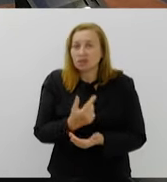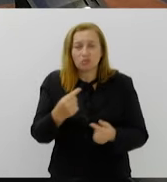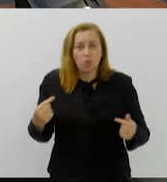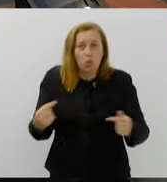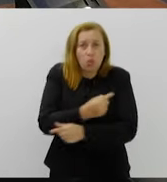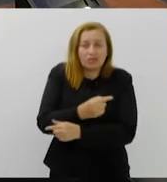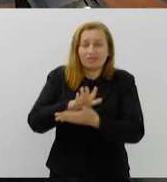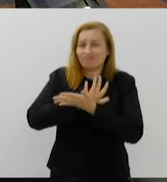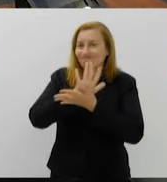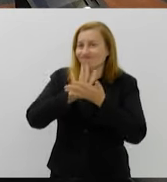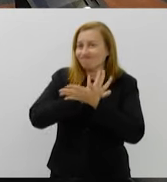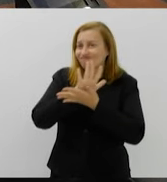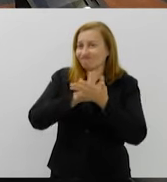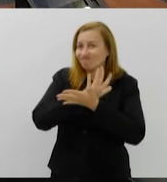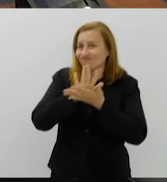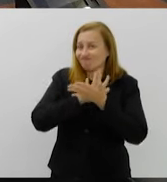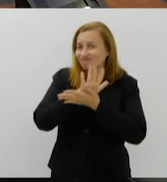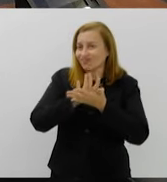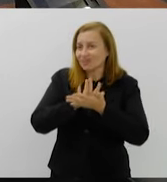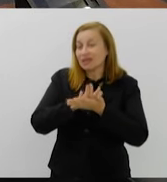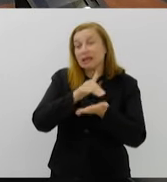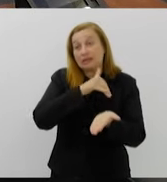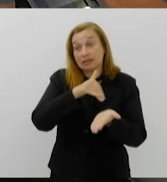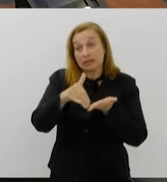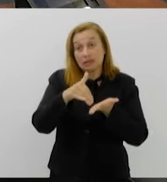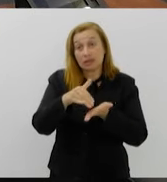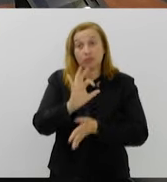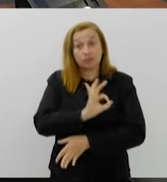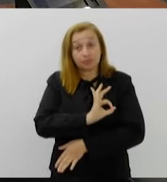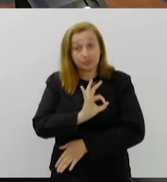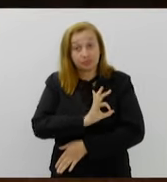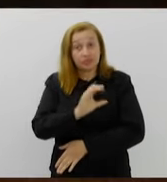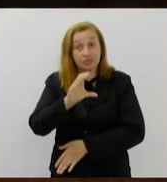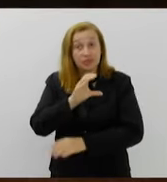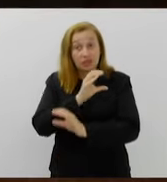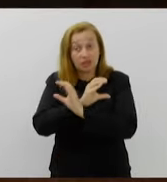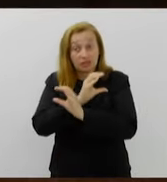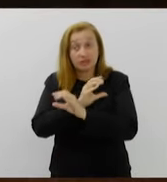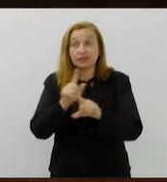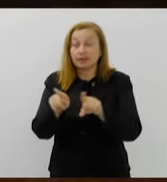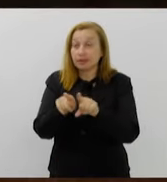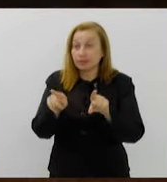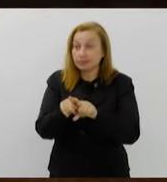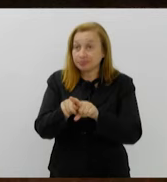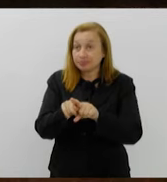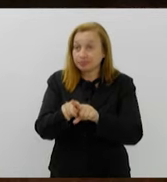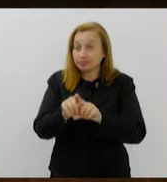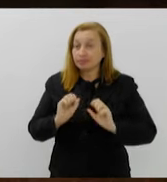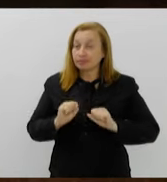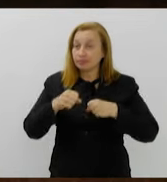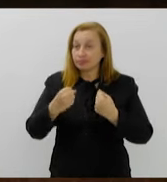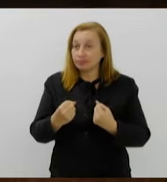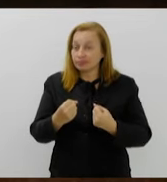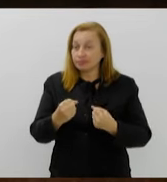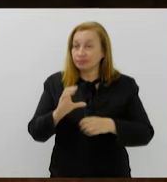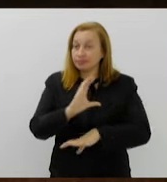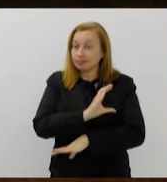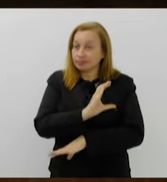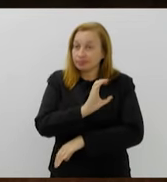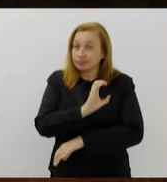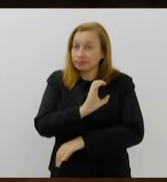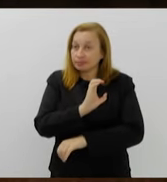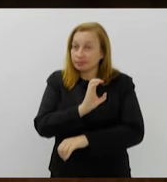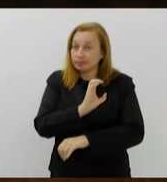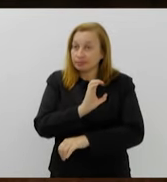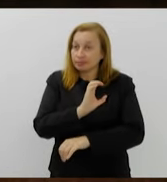contra aqui o atual secretário de Polícia Civil nem o atual secretário de Defesa Civil do estado do Rio de Janeiro